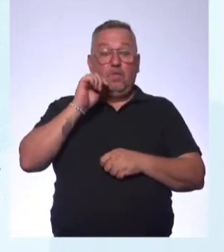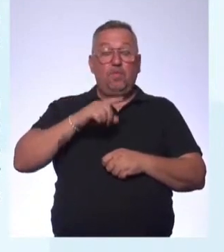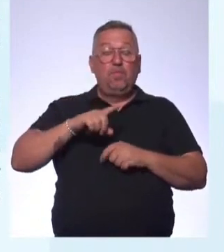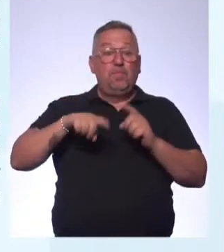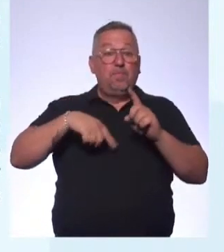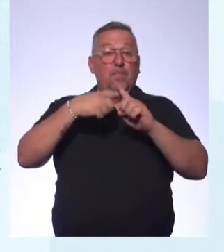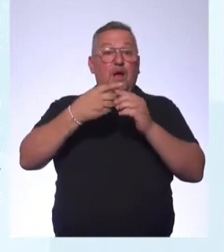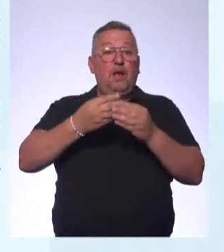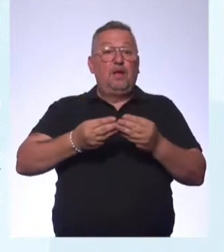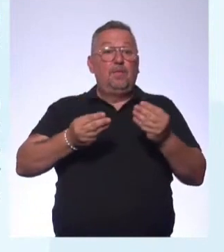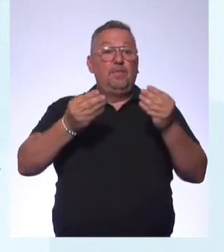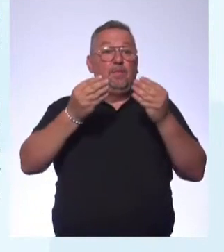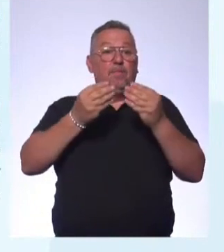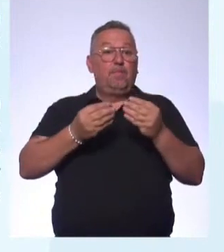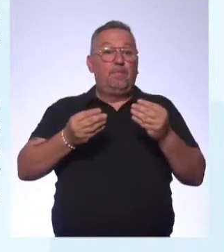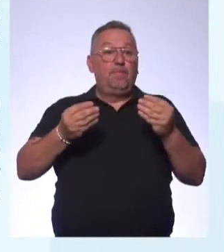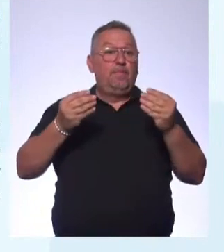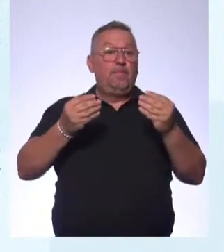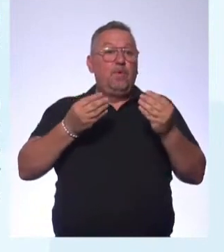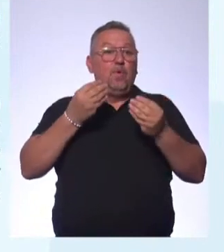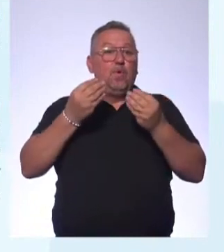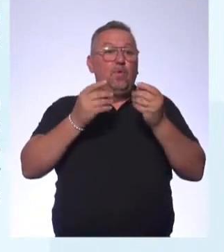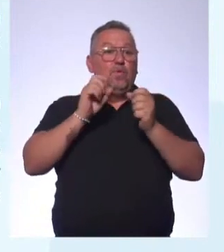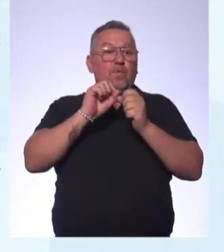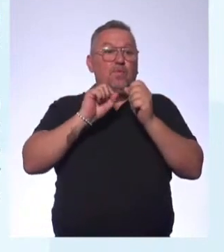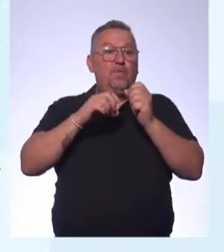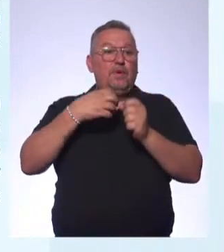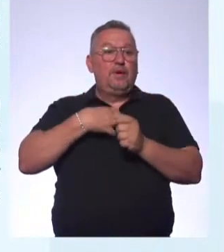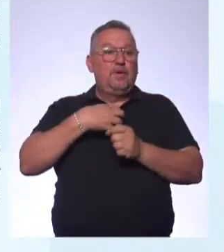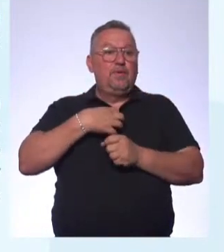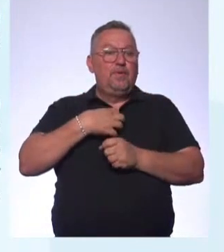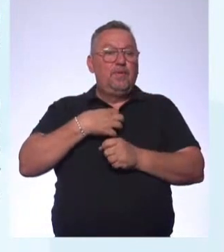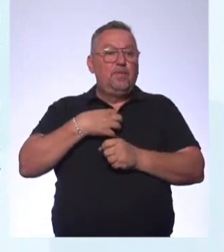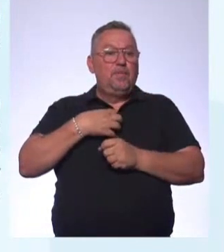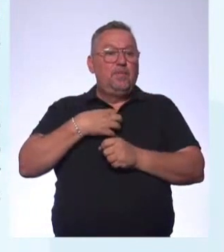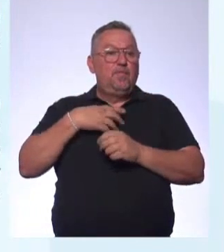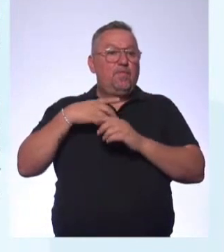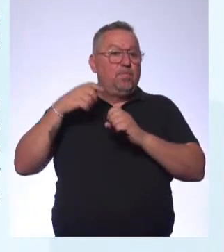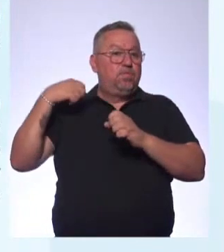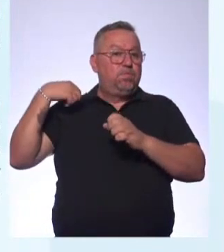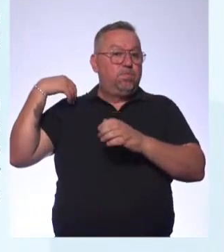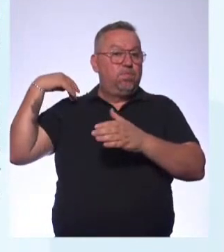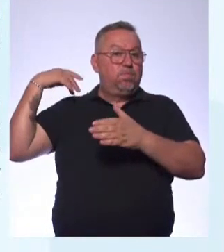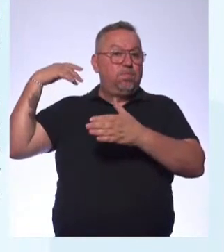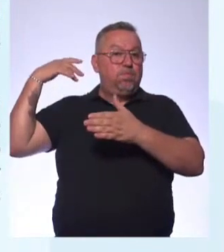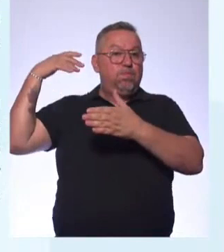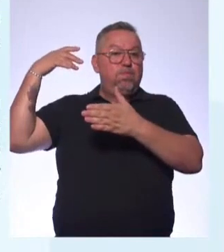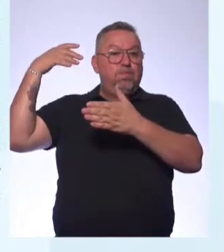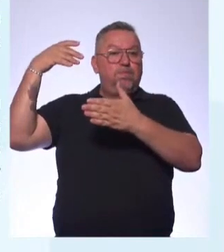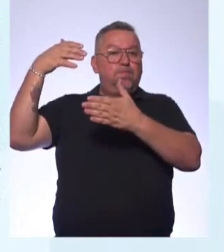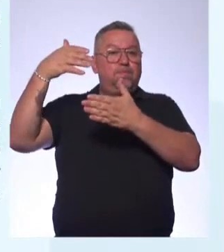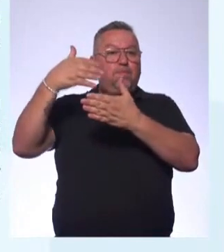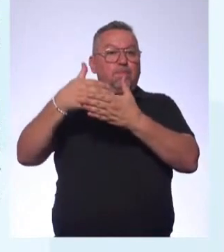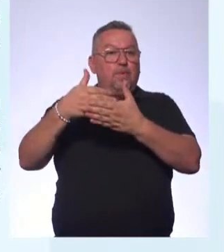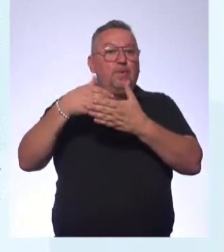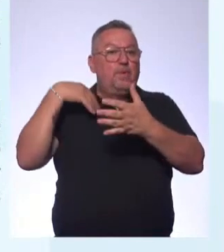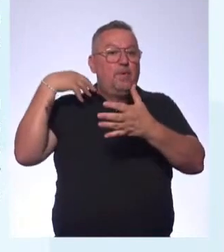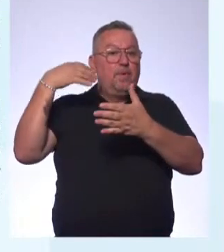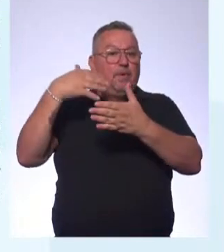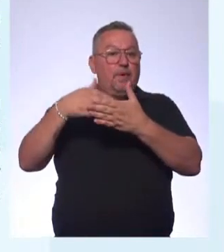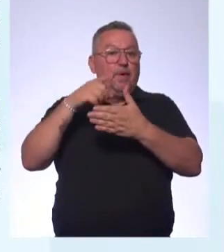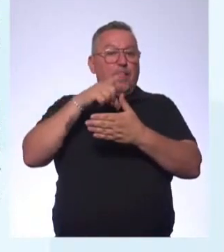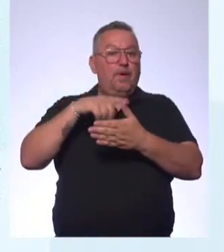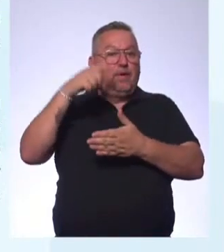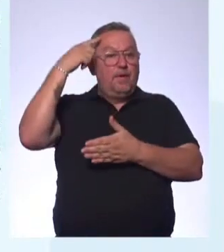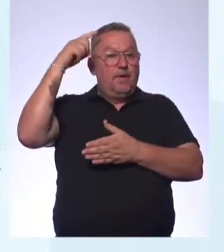são mais sensíveis. Como isso foi sentido, né, quando isso foi sendo passado de geração em geração,